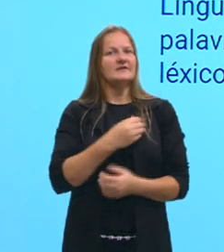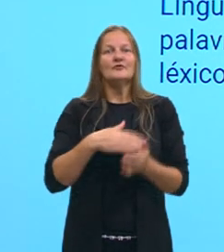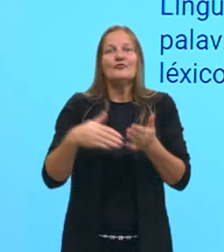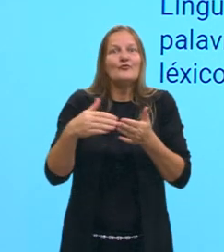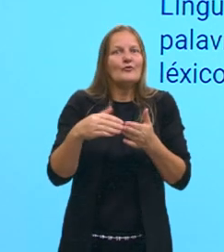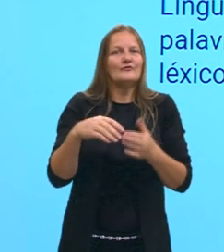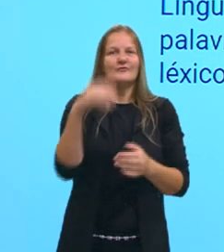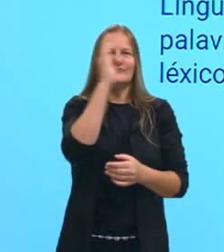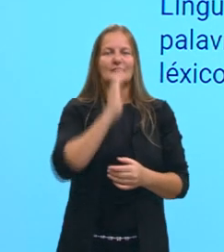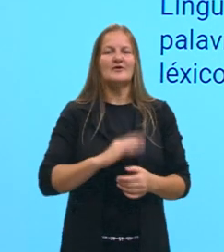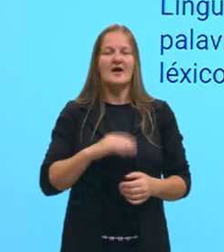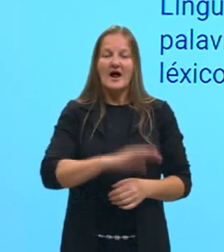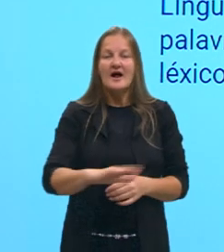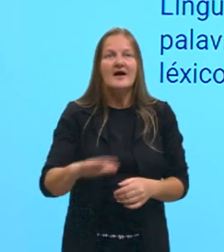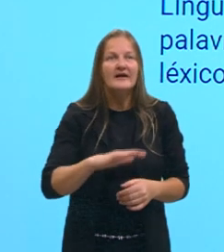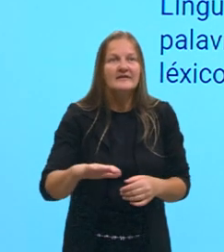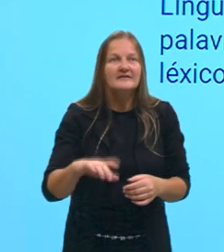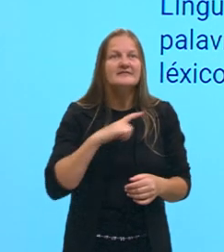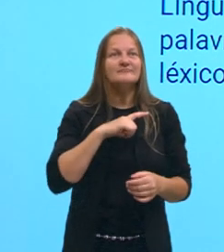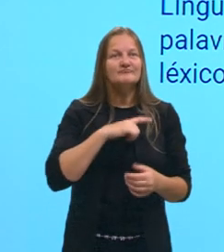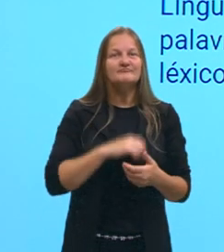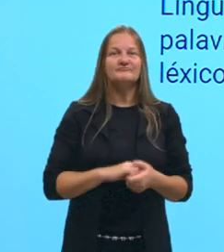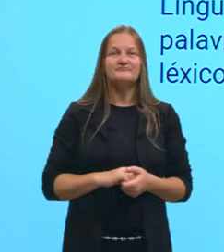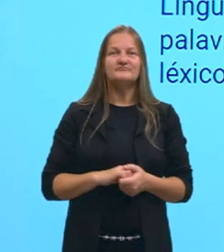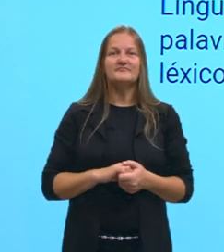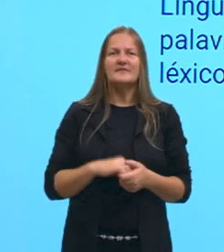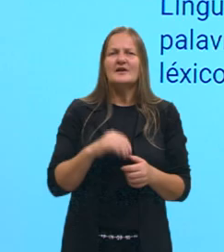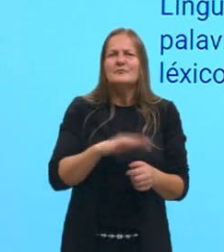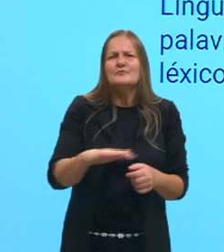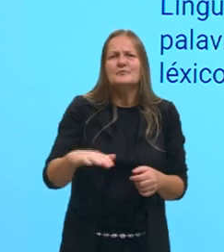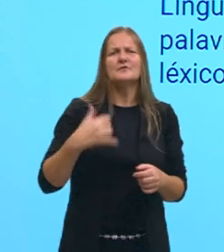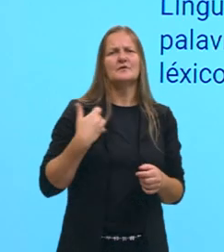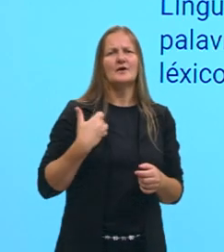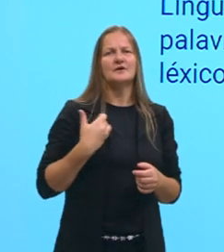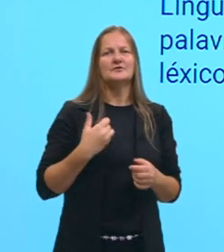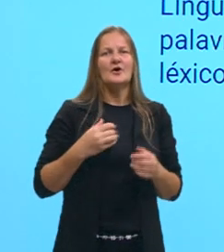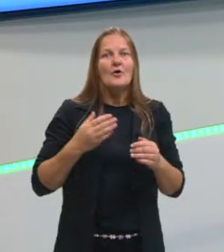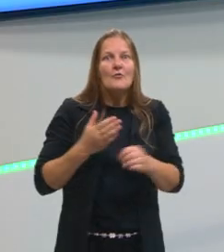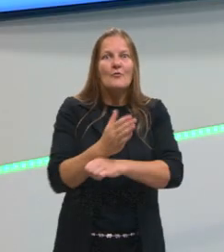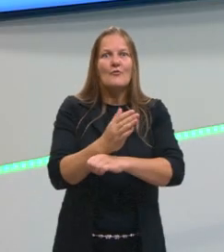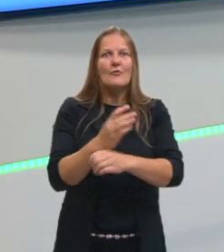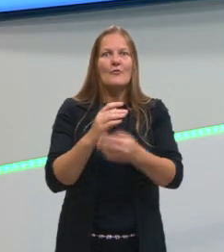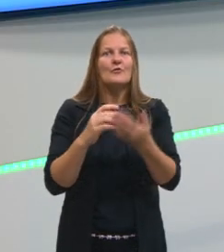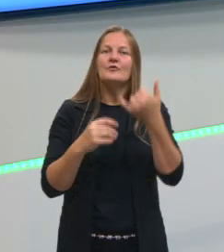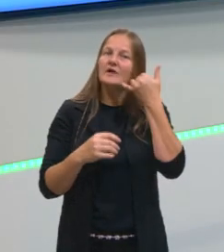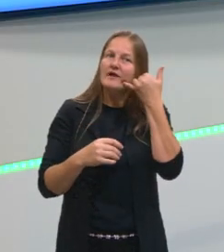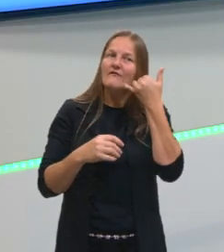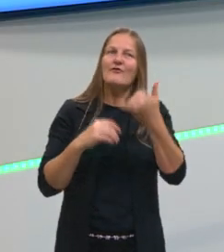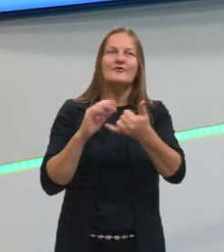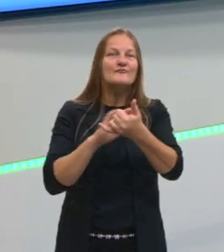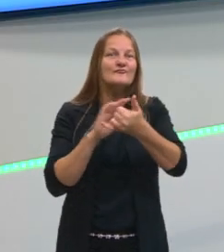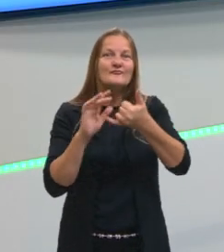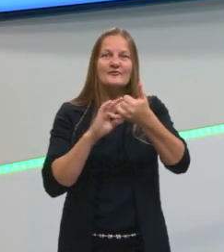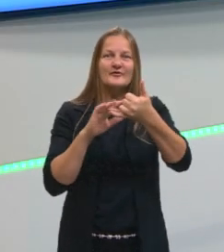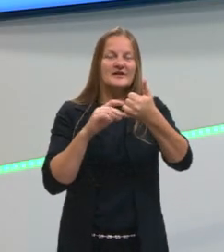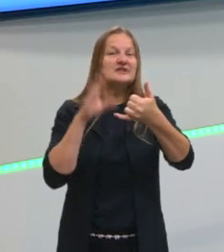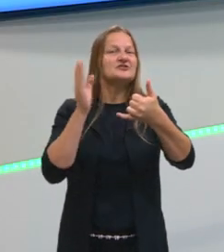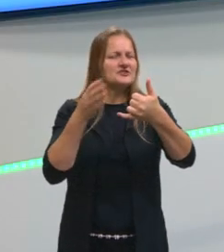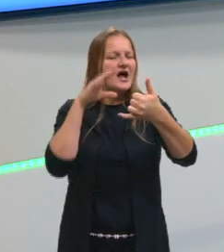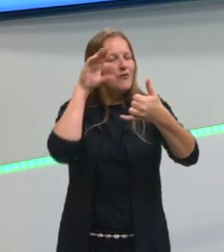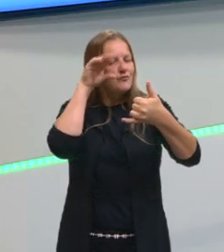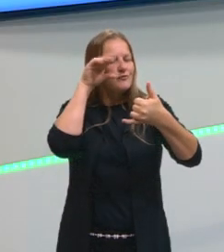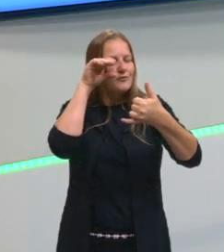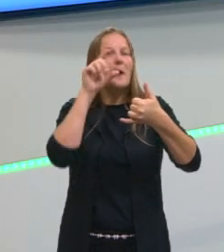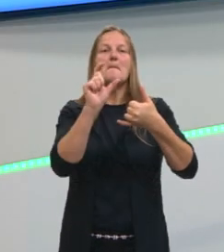Hoje em dia as crianças quando a pequena idade acessam um telefone ela já estão observando